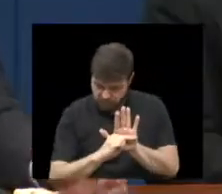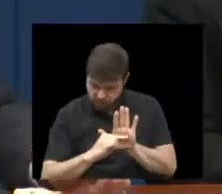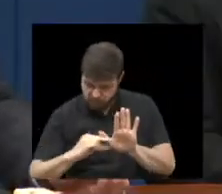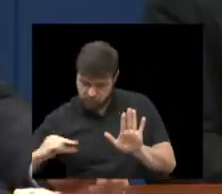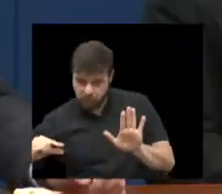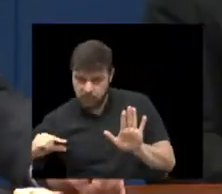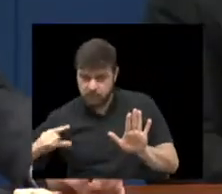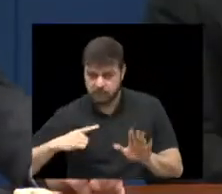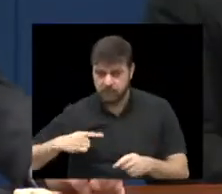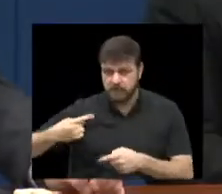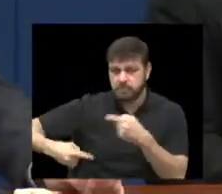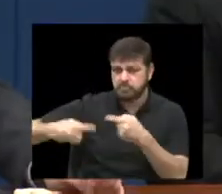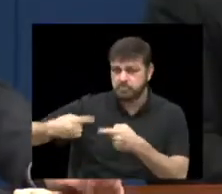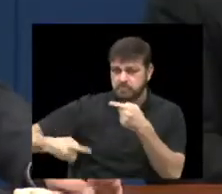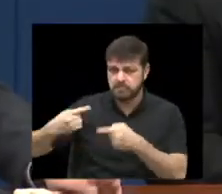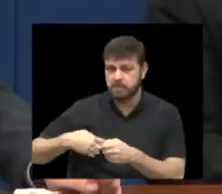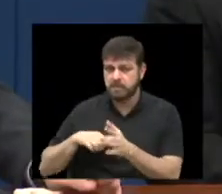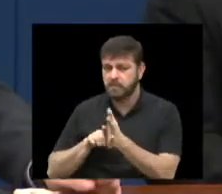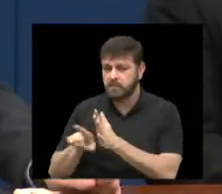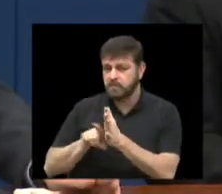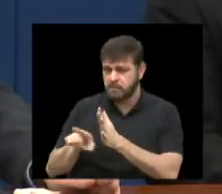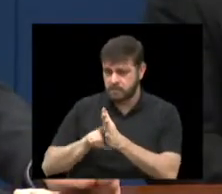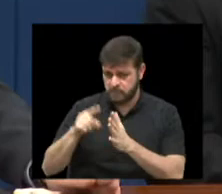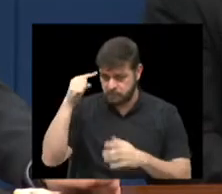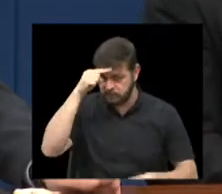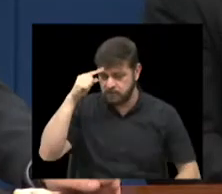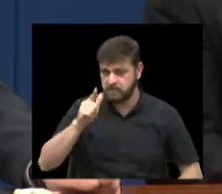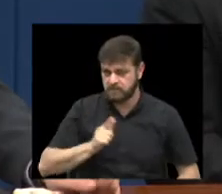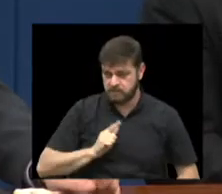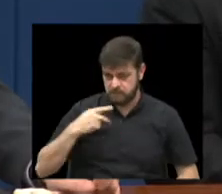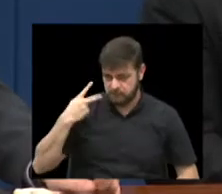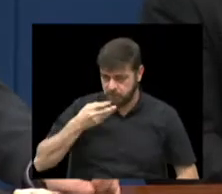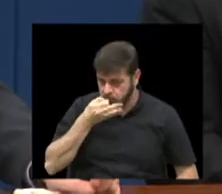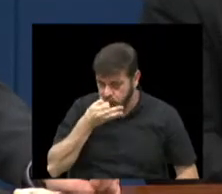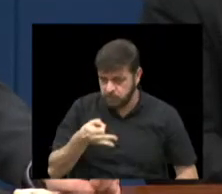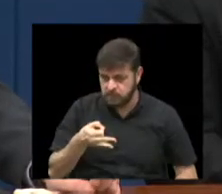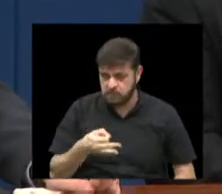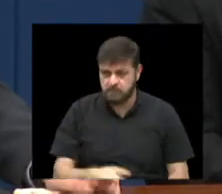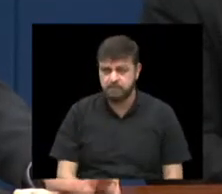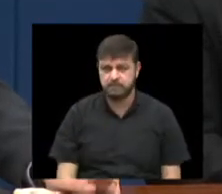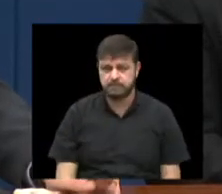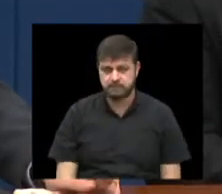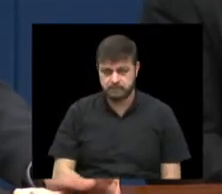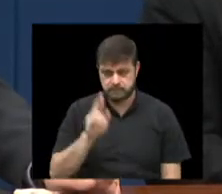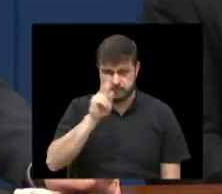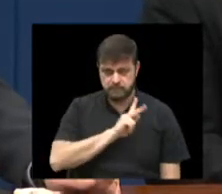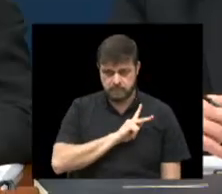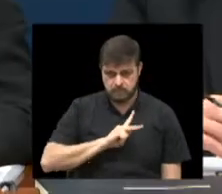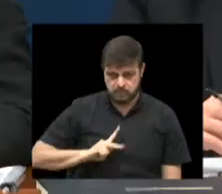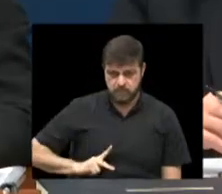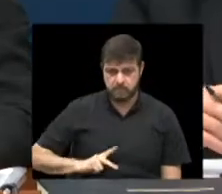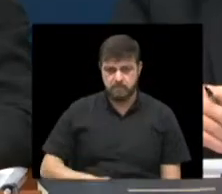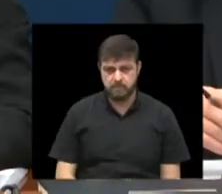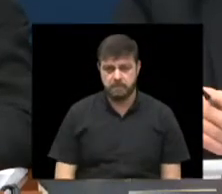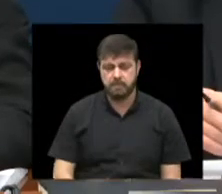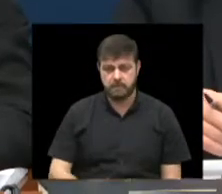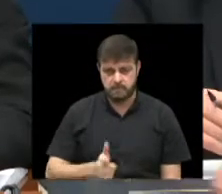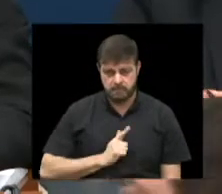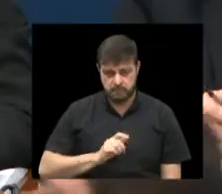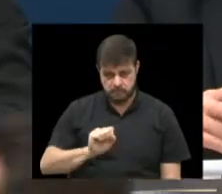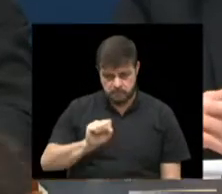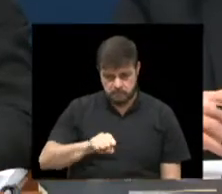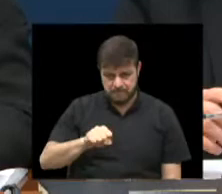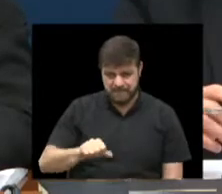projeto vai à discussão. Eu consulto o vereador Felipe Marques se existe vereador inscrito. Senhor presidente Rafa Zimbaldi, existe sim.